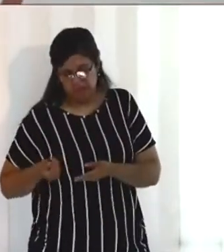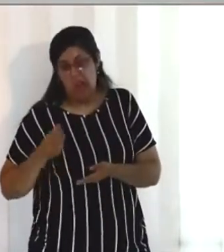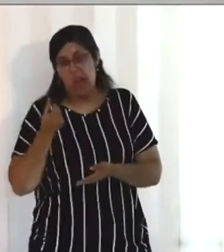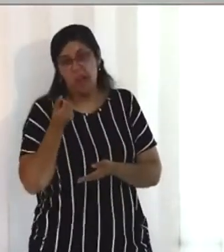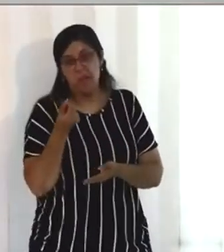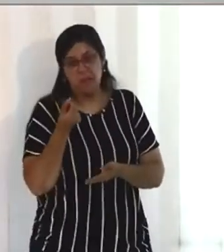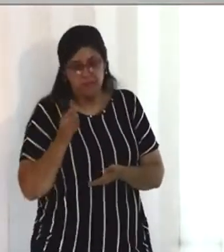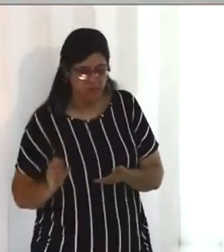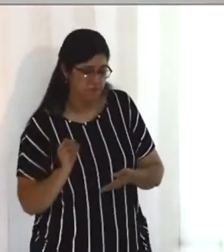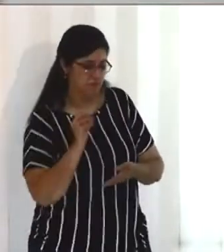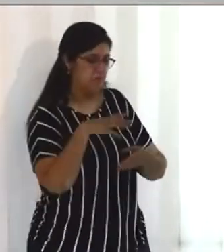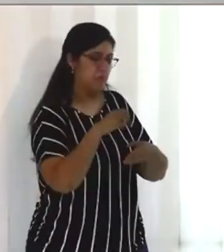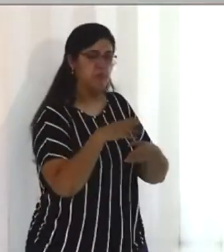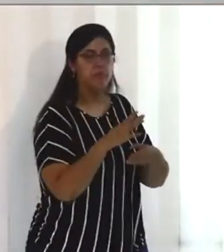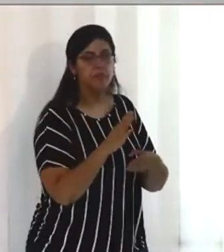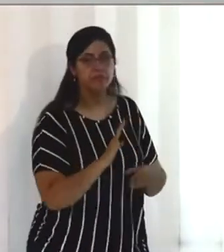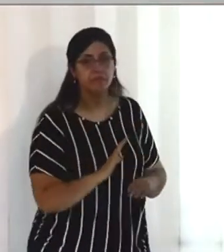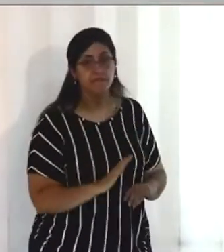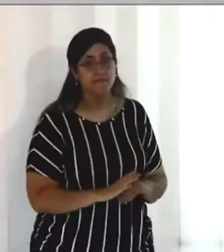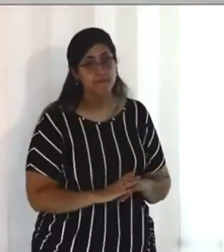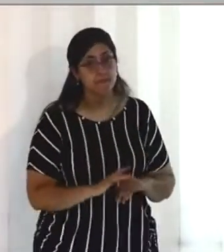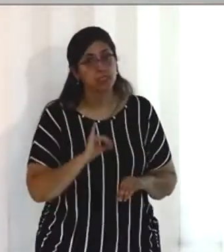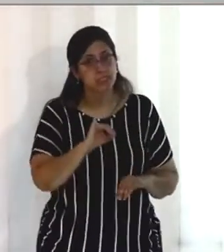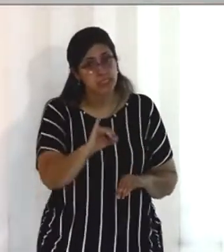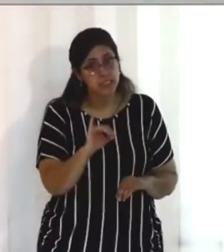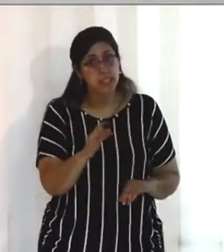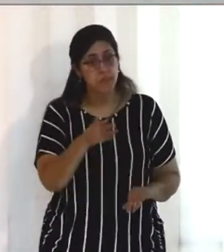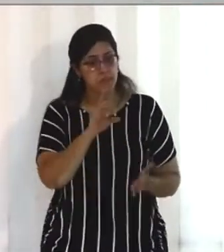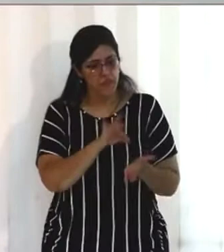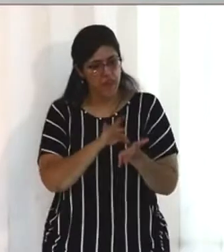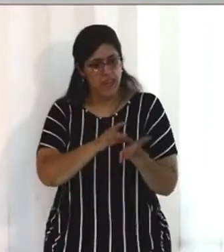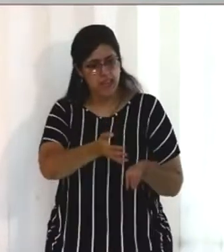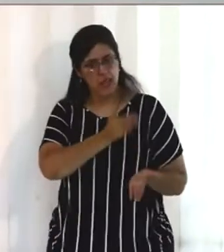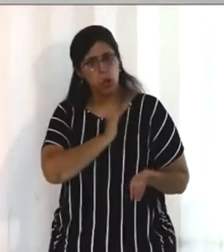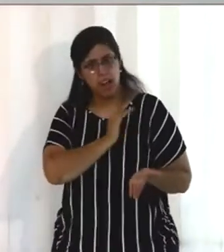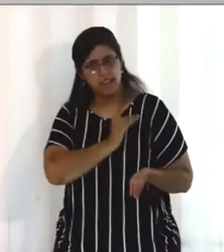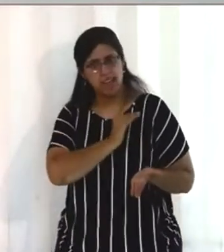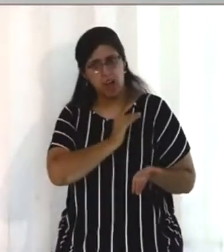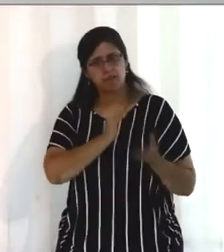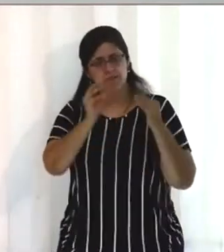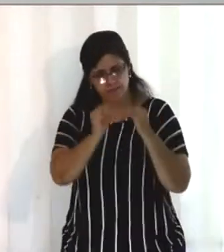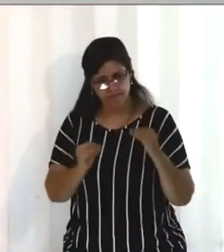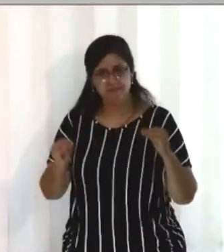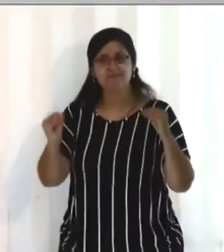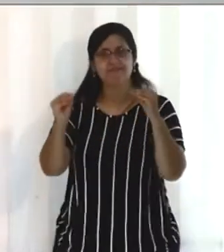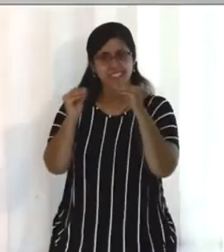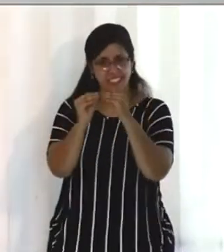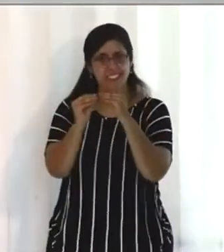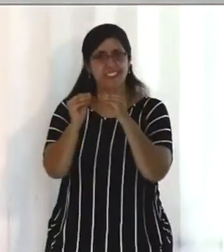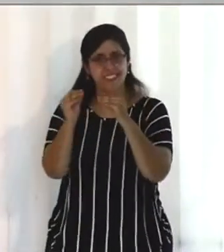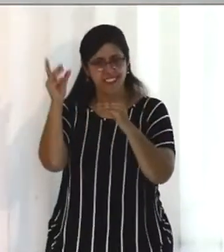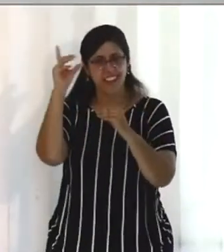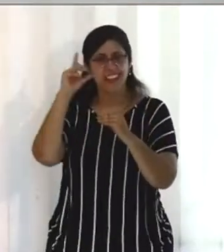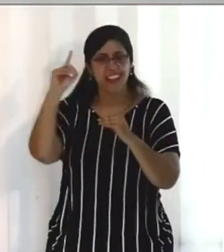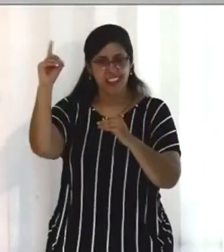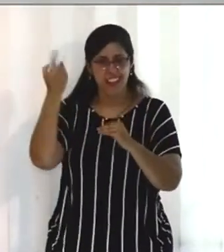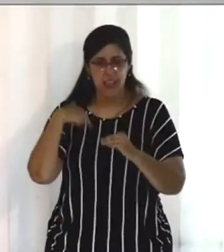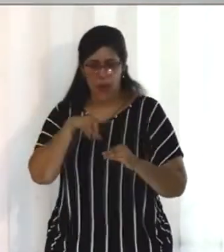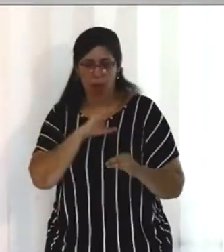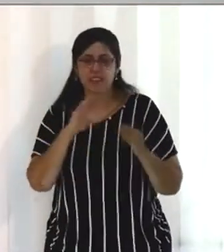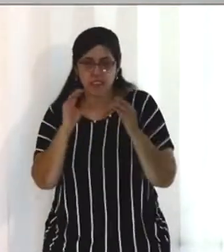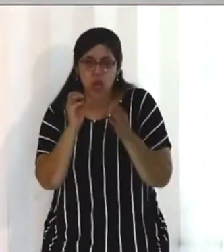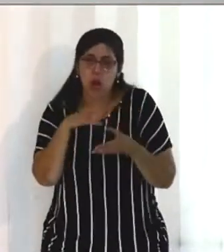uma consagração. Sim, certamente o Senhor se agrada de qualquer coisa que